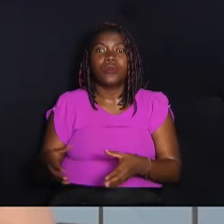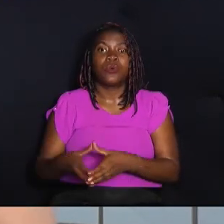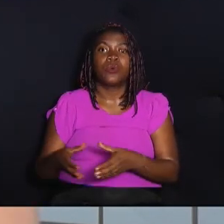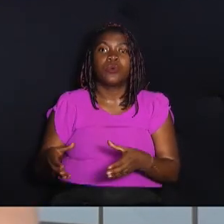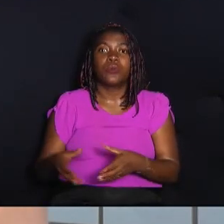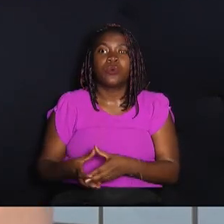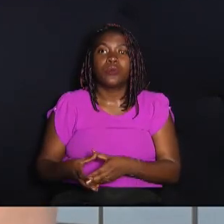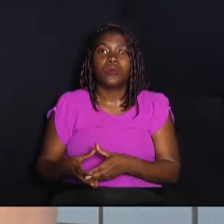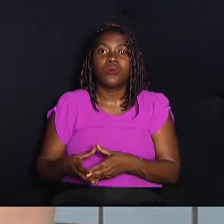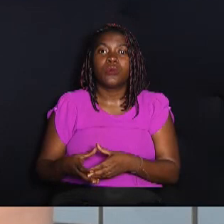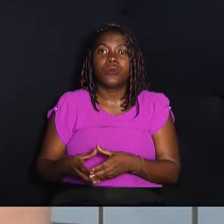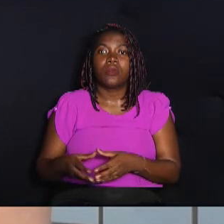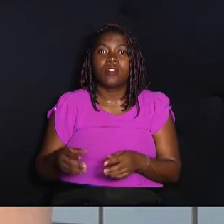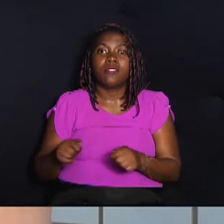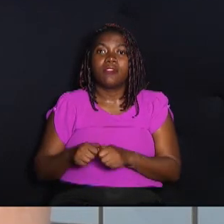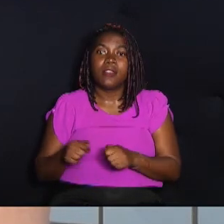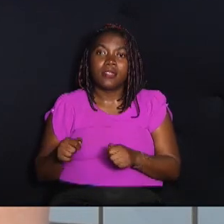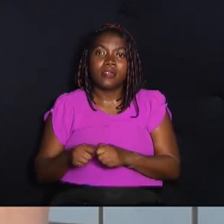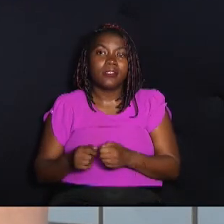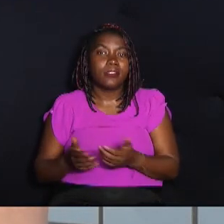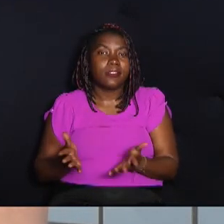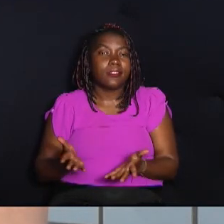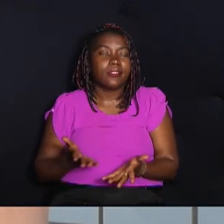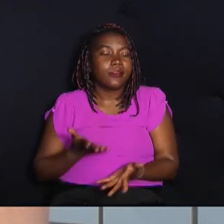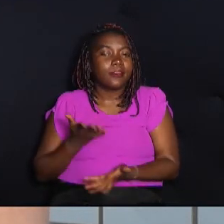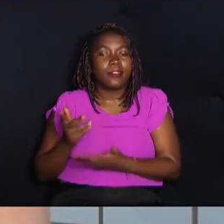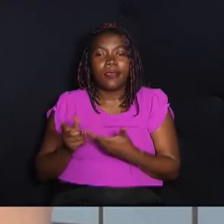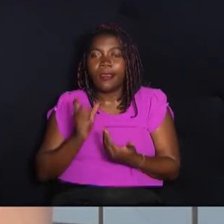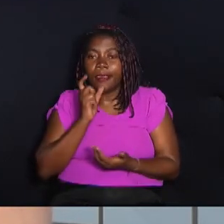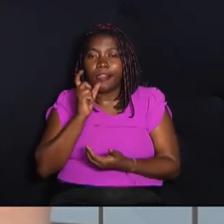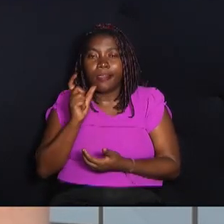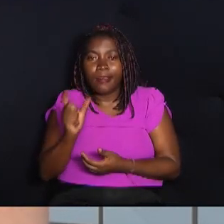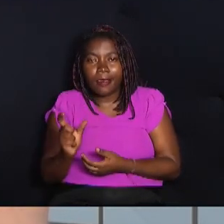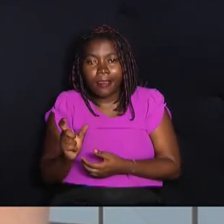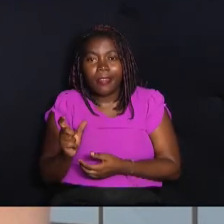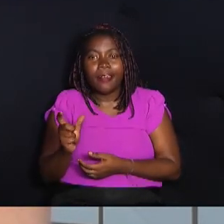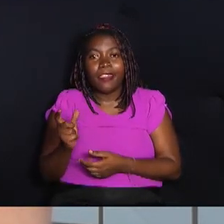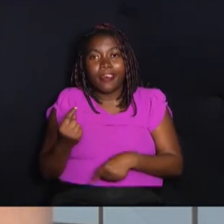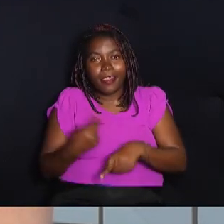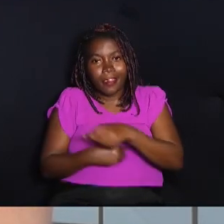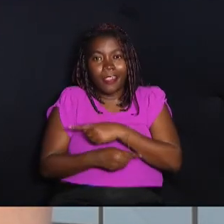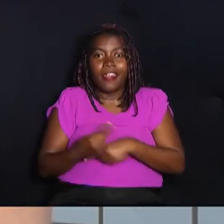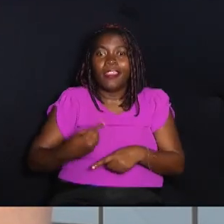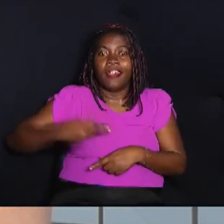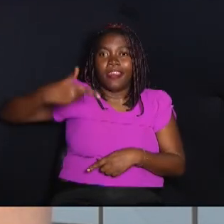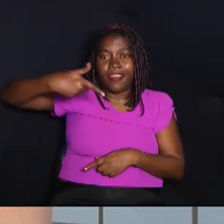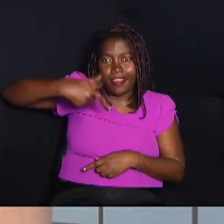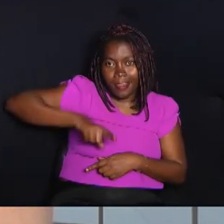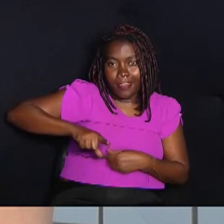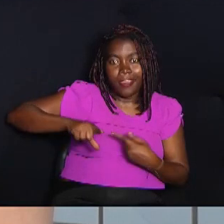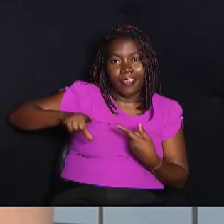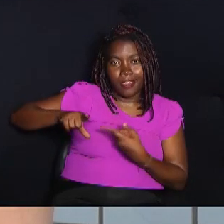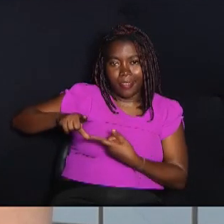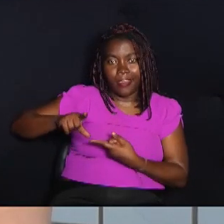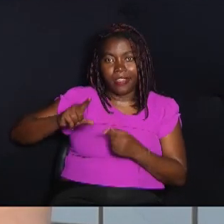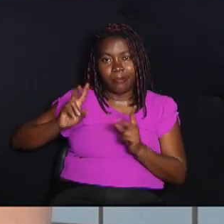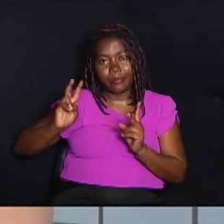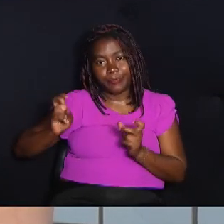de fazer vamos colocar assim, essa ressocialização, porque eu acho que a gente